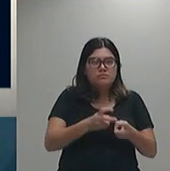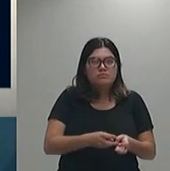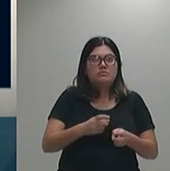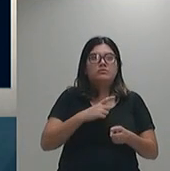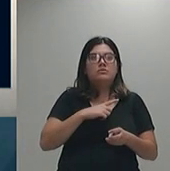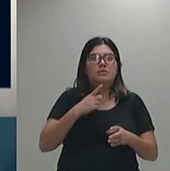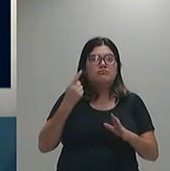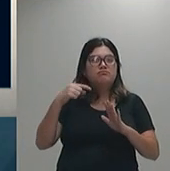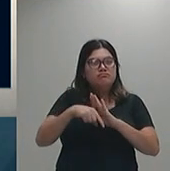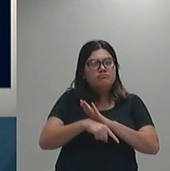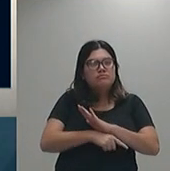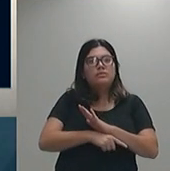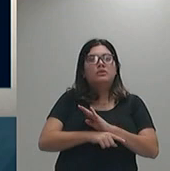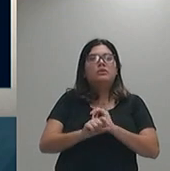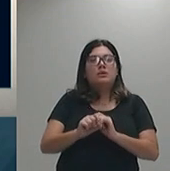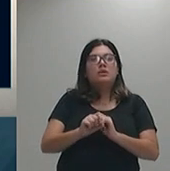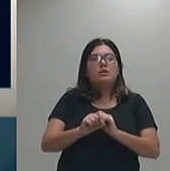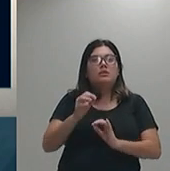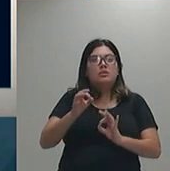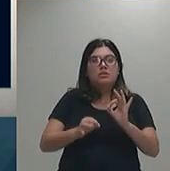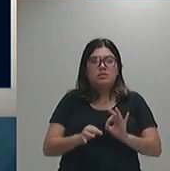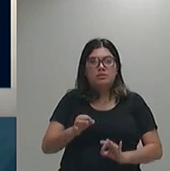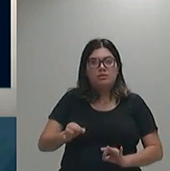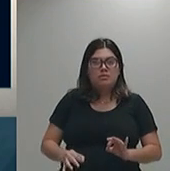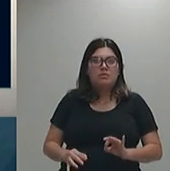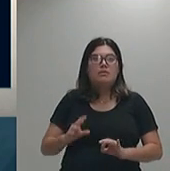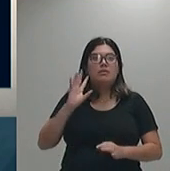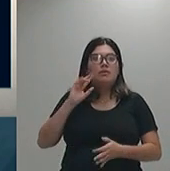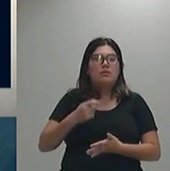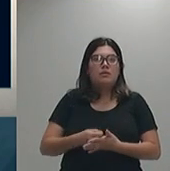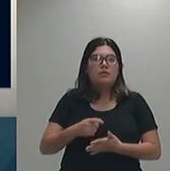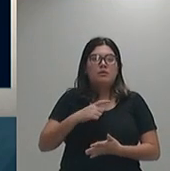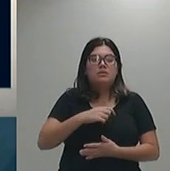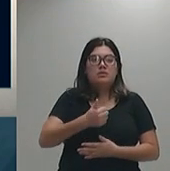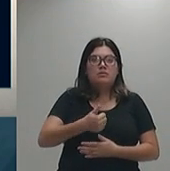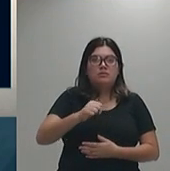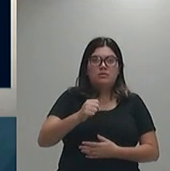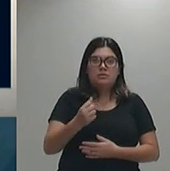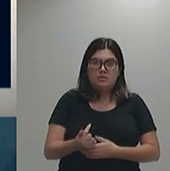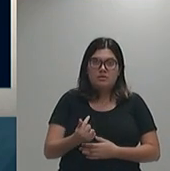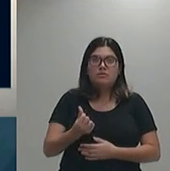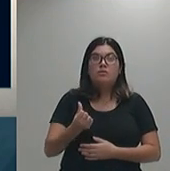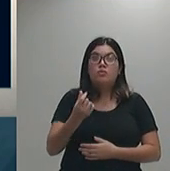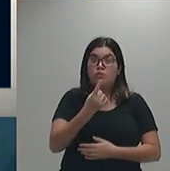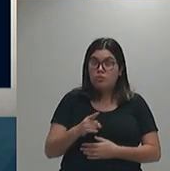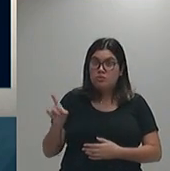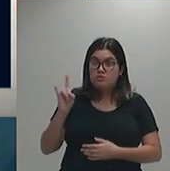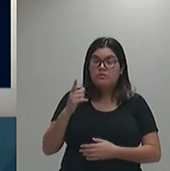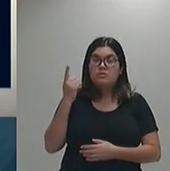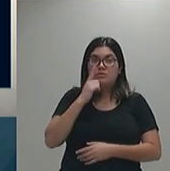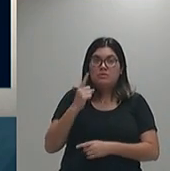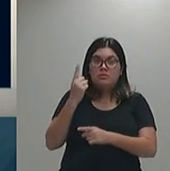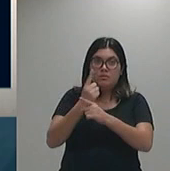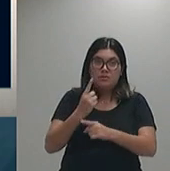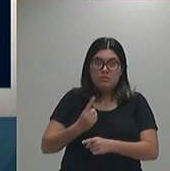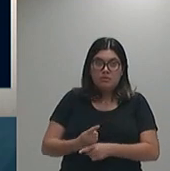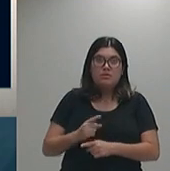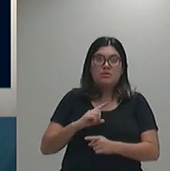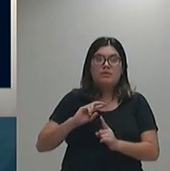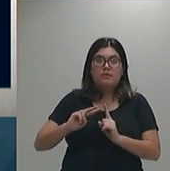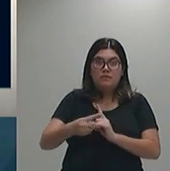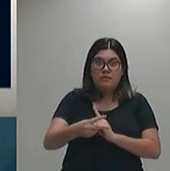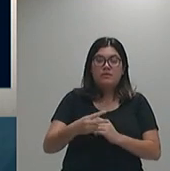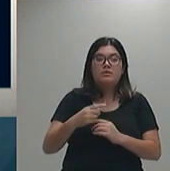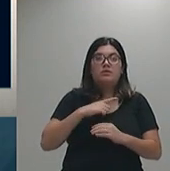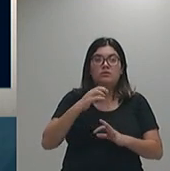que o tribunal arbitral do procedimento o câncer 86 o último de modo expresso o reconheceu a prevalência dos efeitos da coisa julgada da sentença